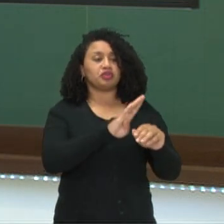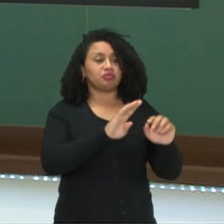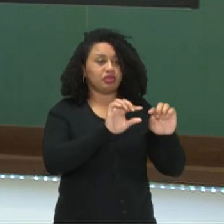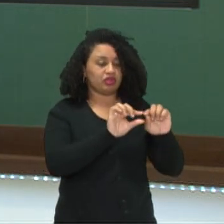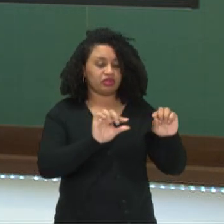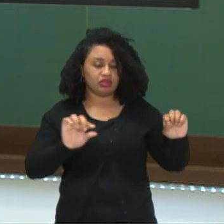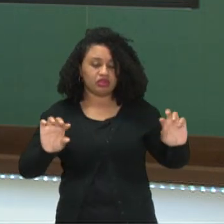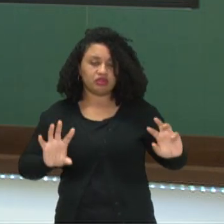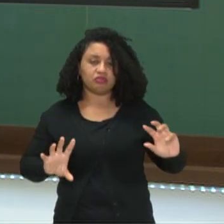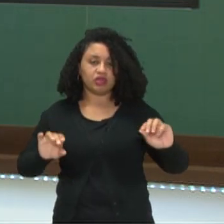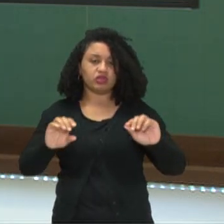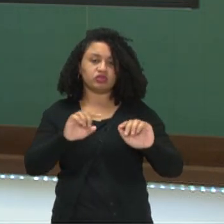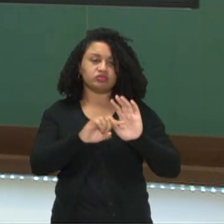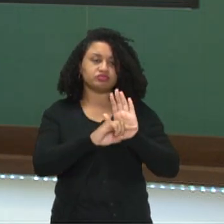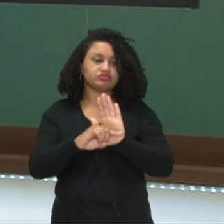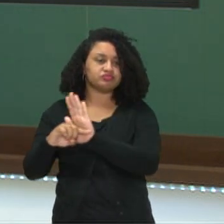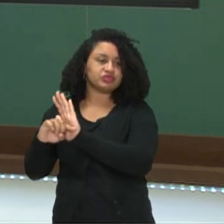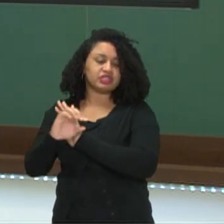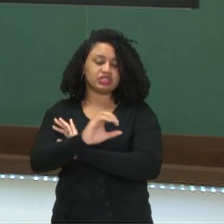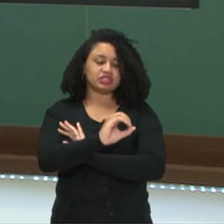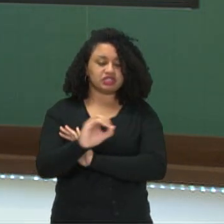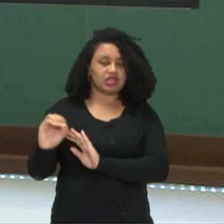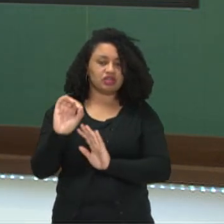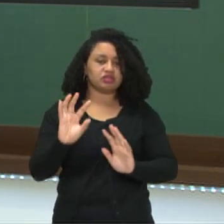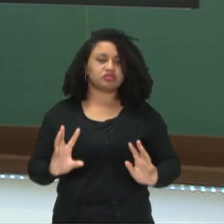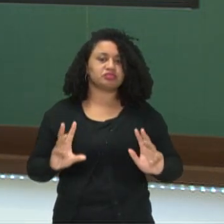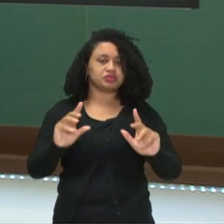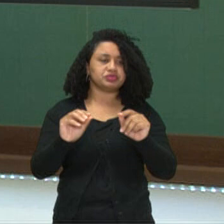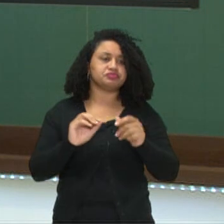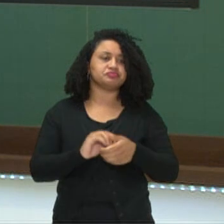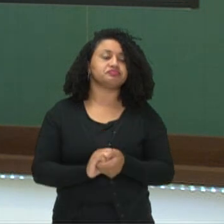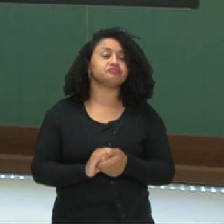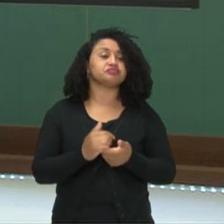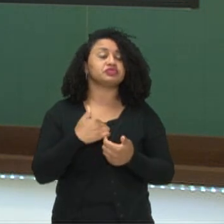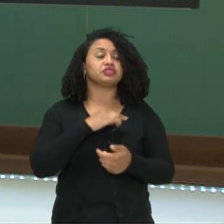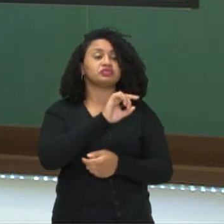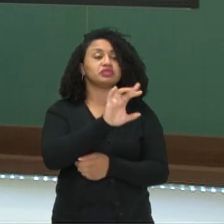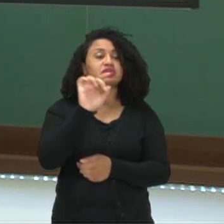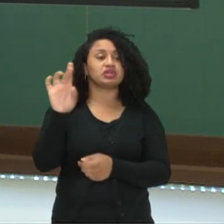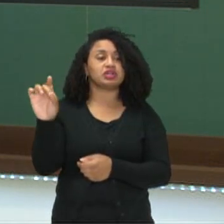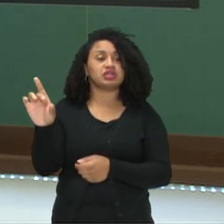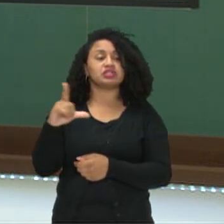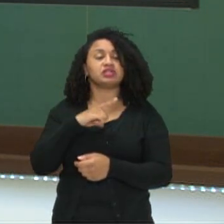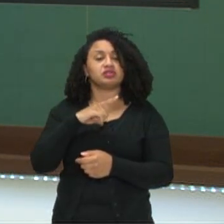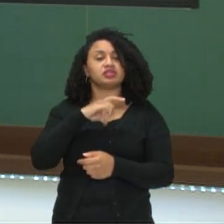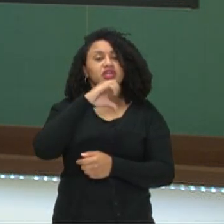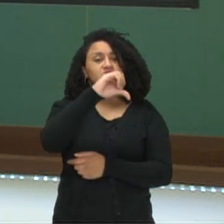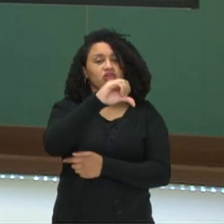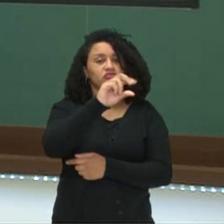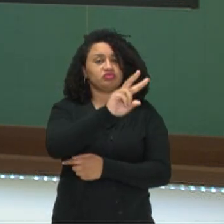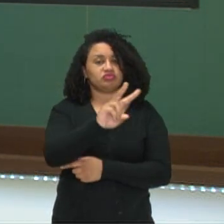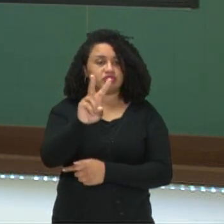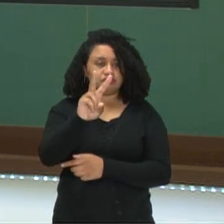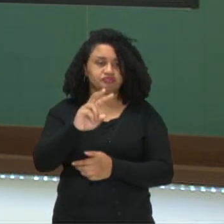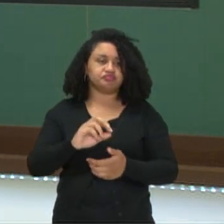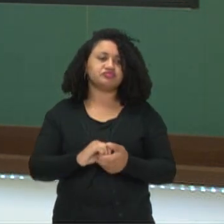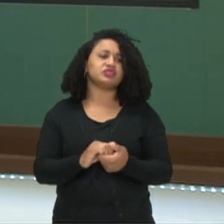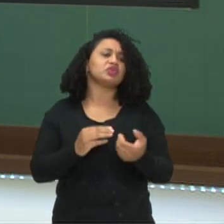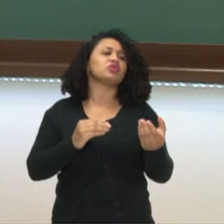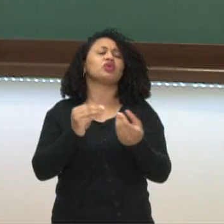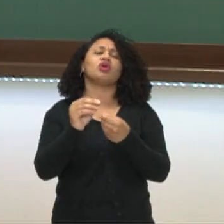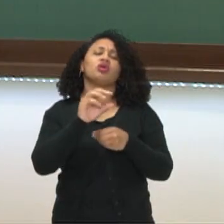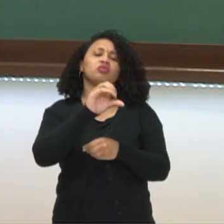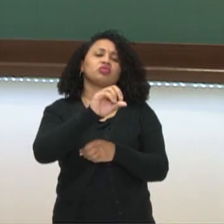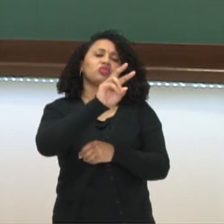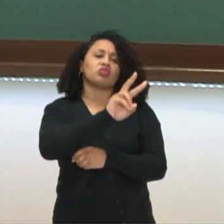polo negativo, 0 volts aqui em todos. Então cada capacitor está ligado em 9 volts. Como eles estão